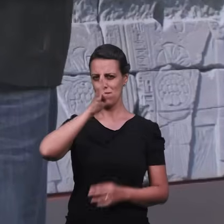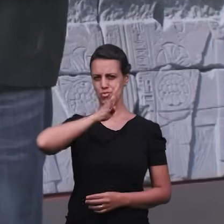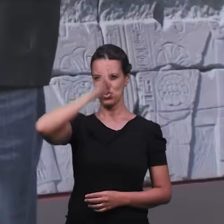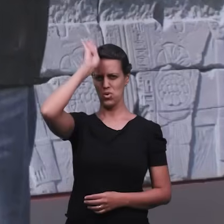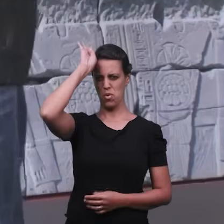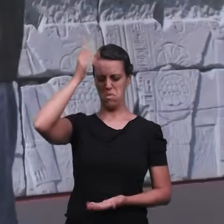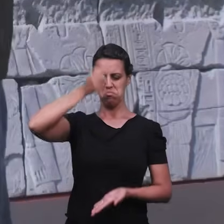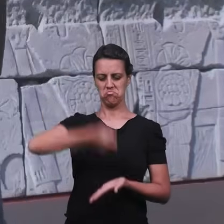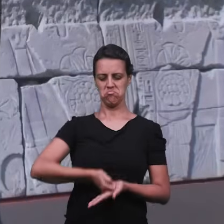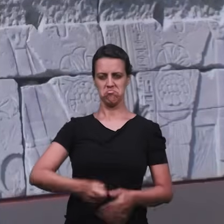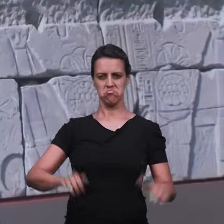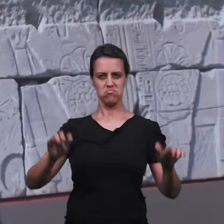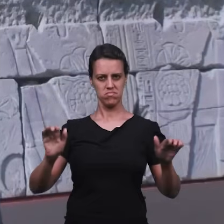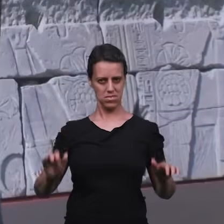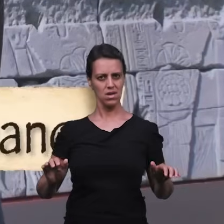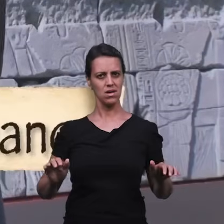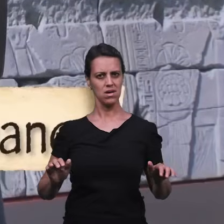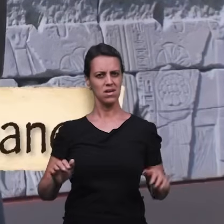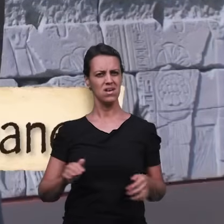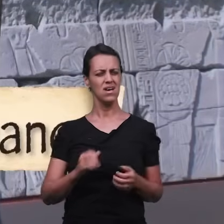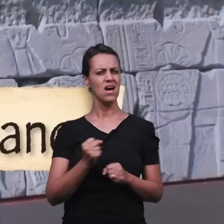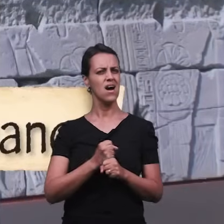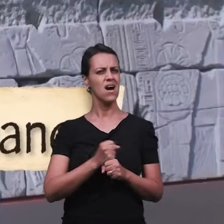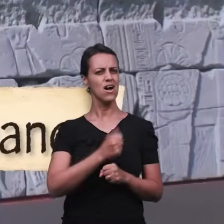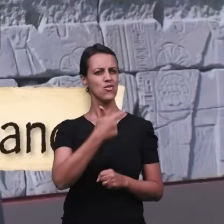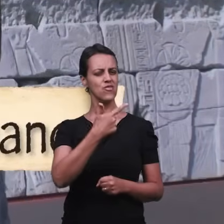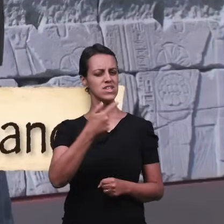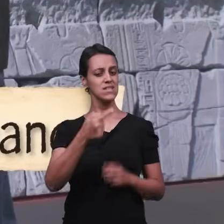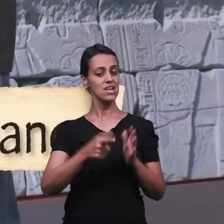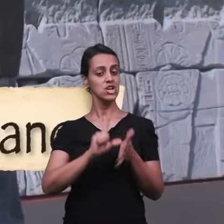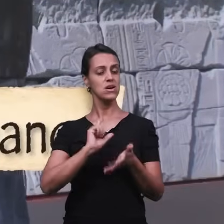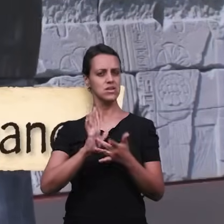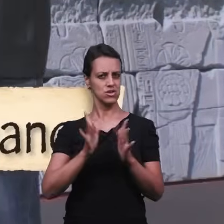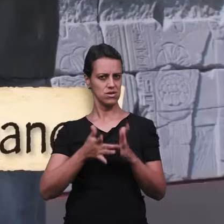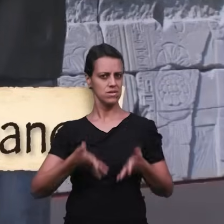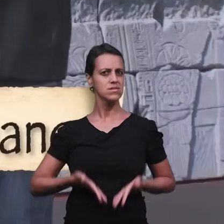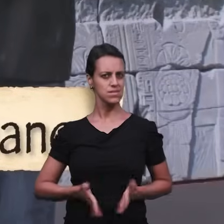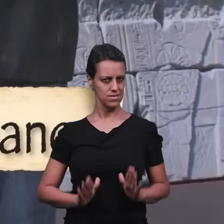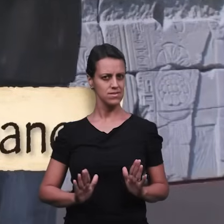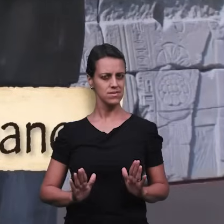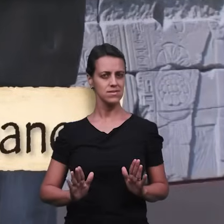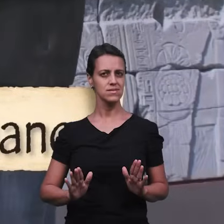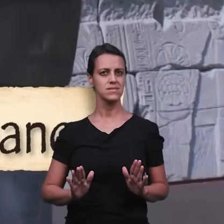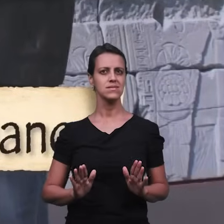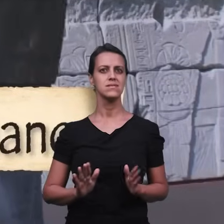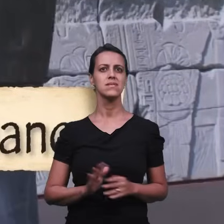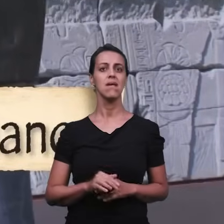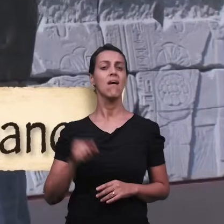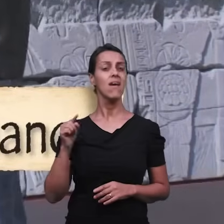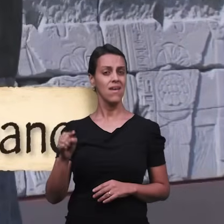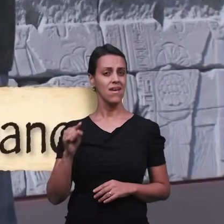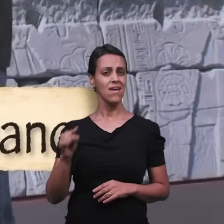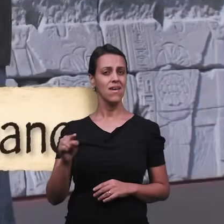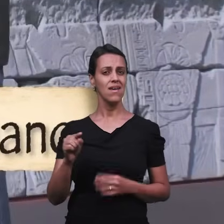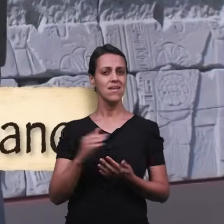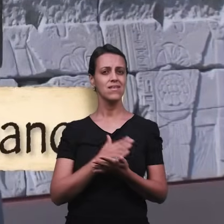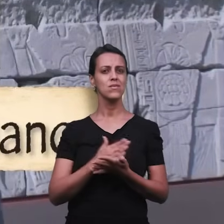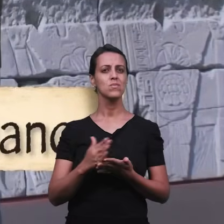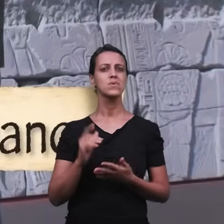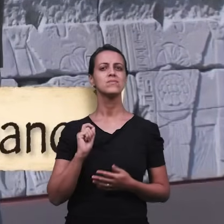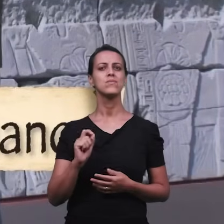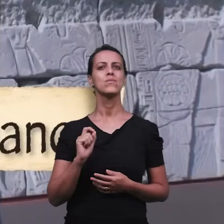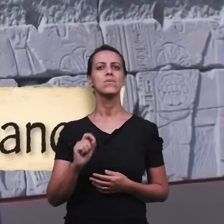Isso no ano 27 a.C., Otaviano passou a se